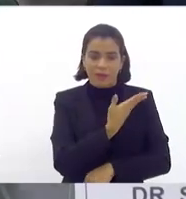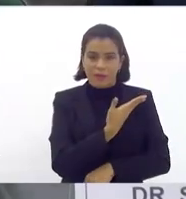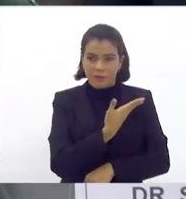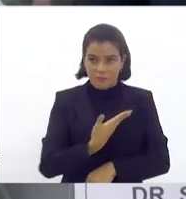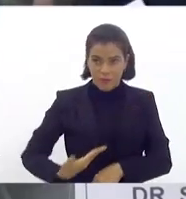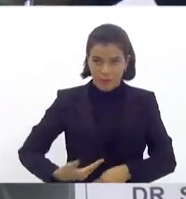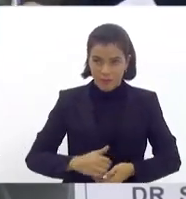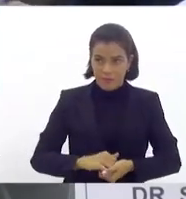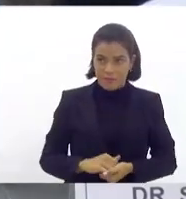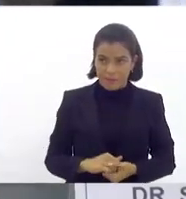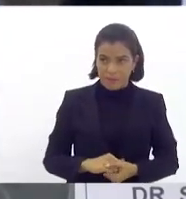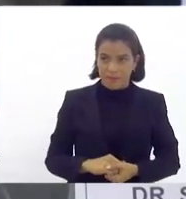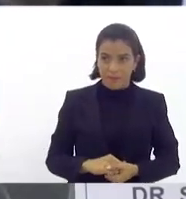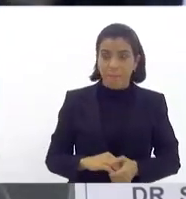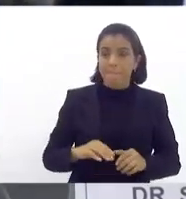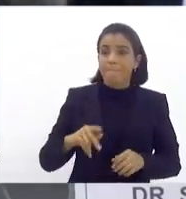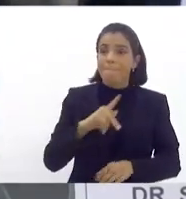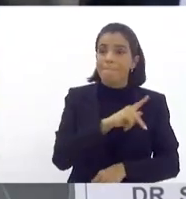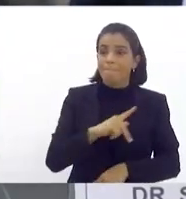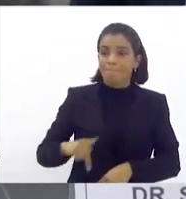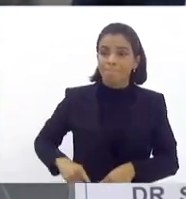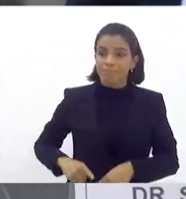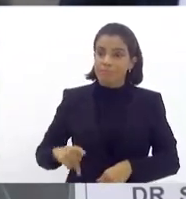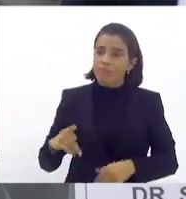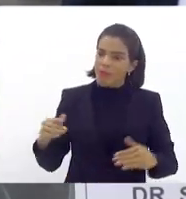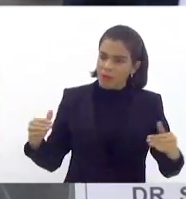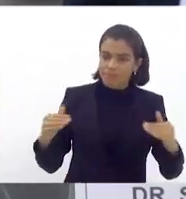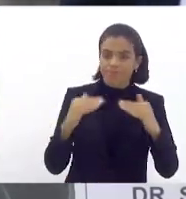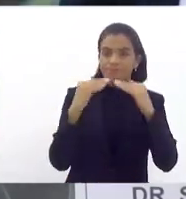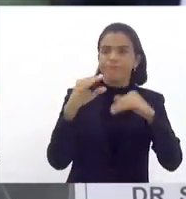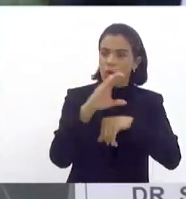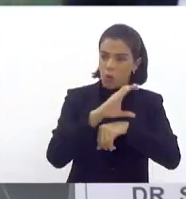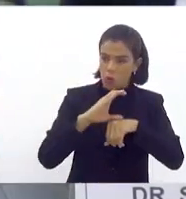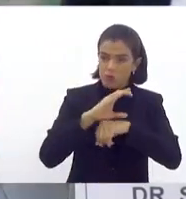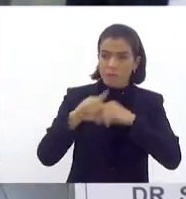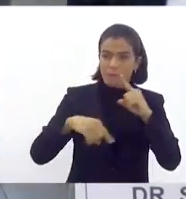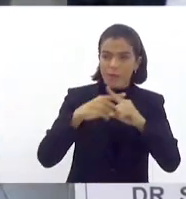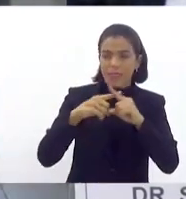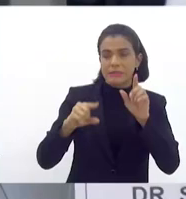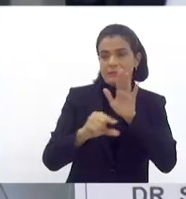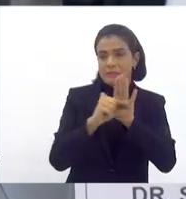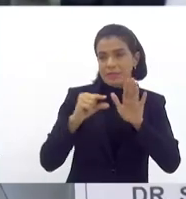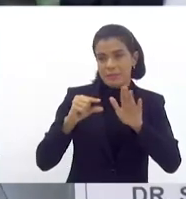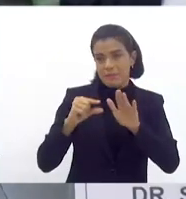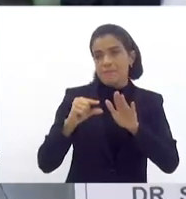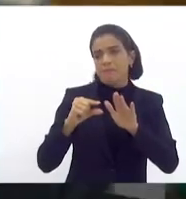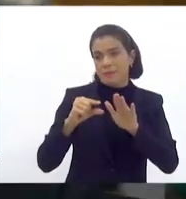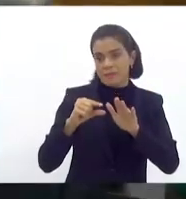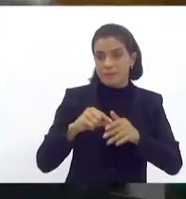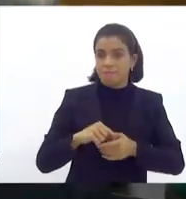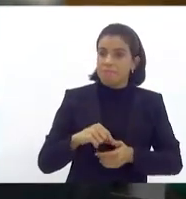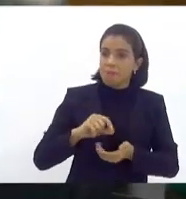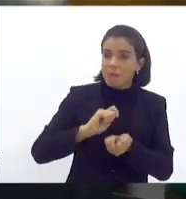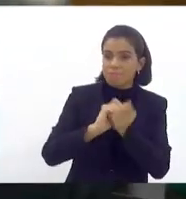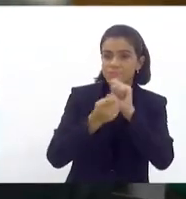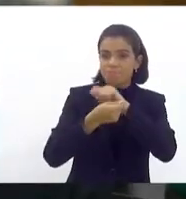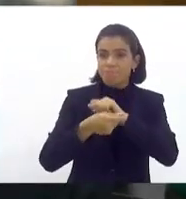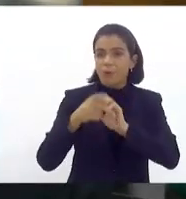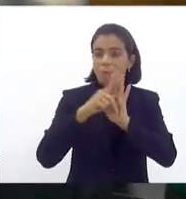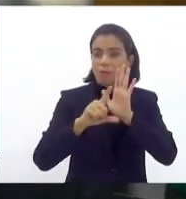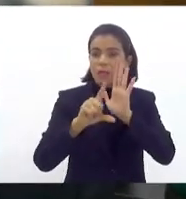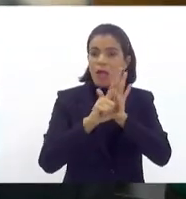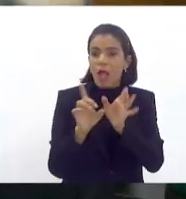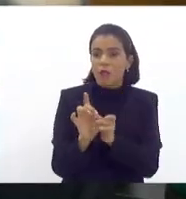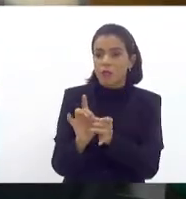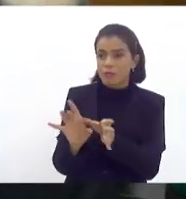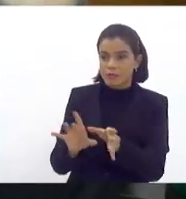Fred. Presidente, para aparecer é pela constitucionalidade com emenda para tornar o projeto autorizativo. Senhor